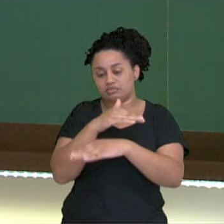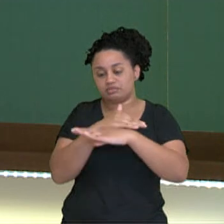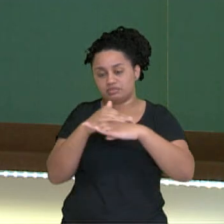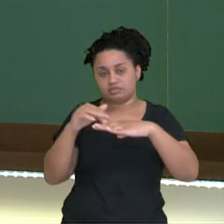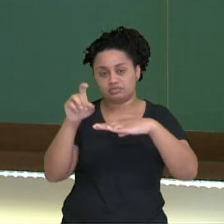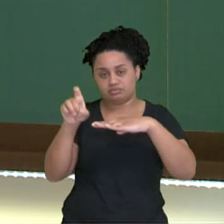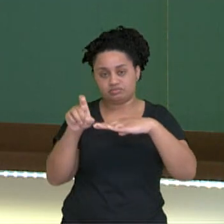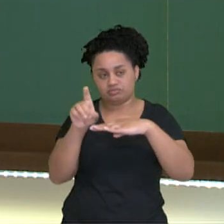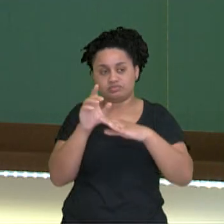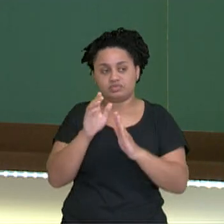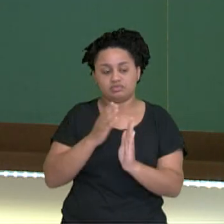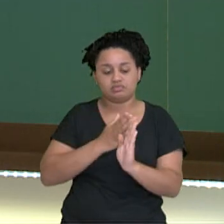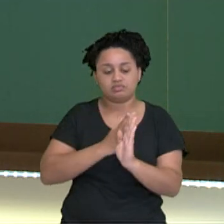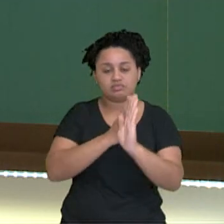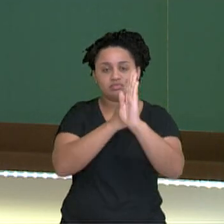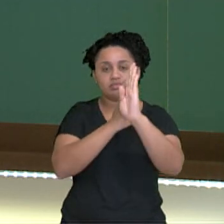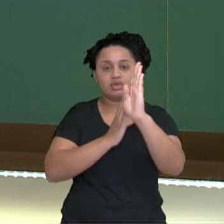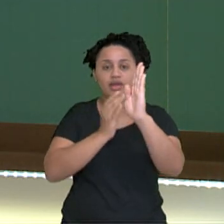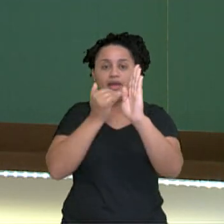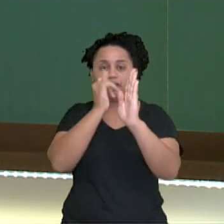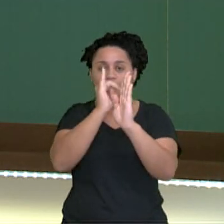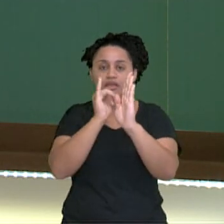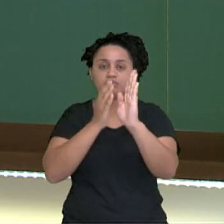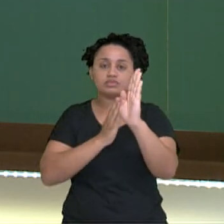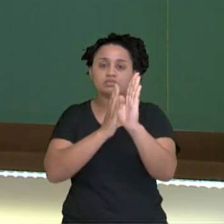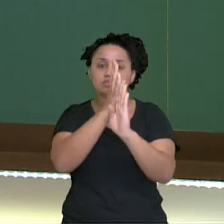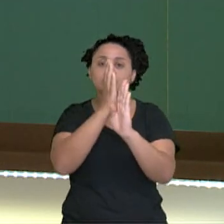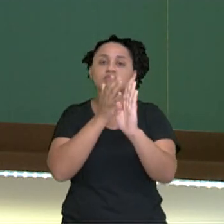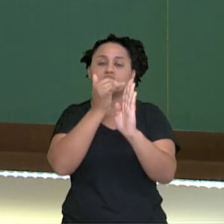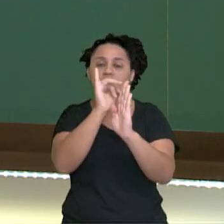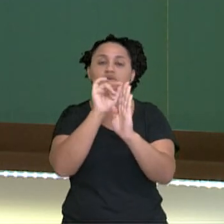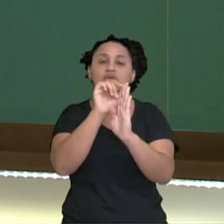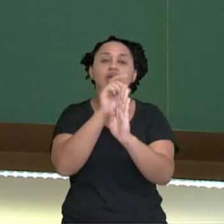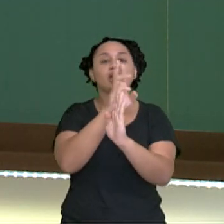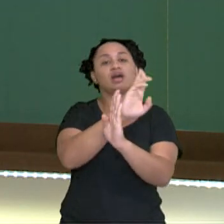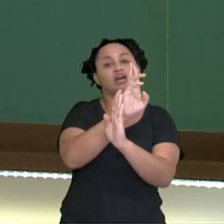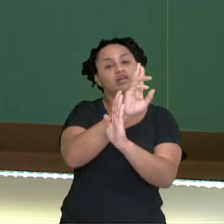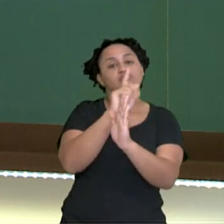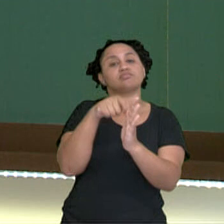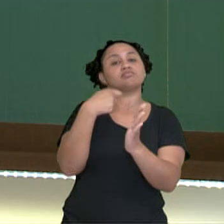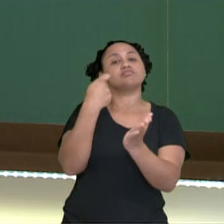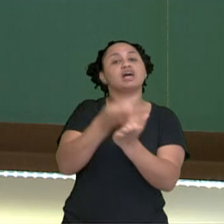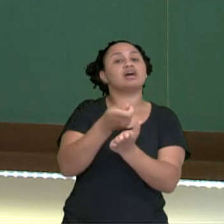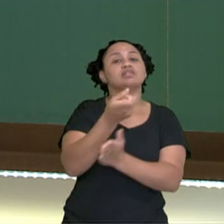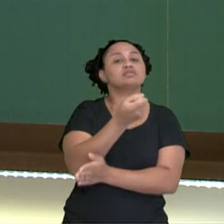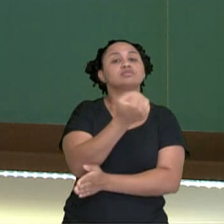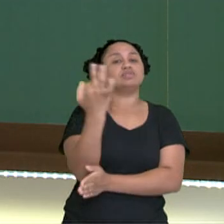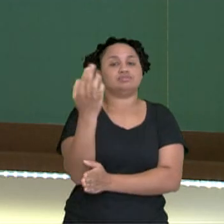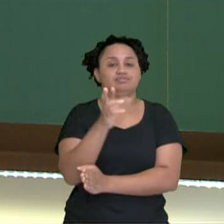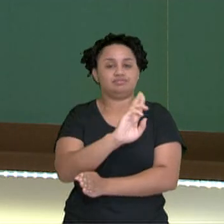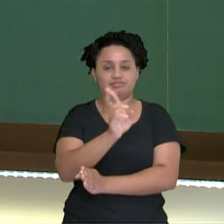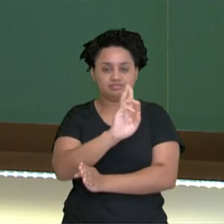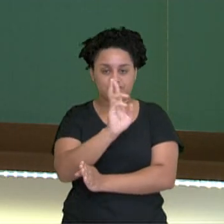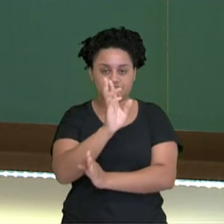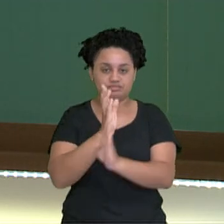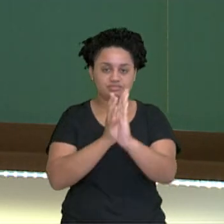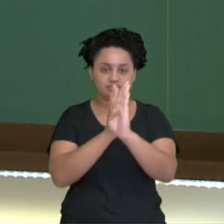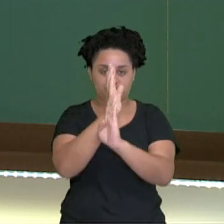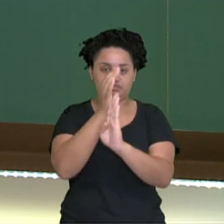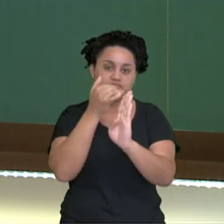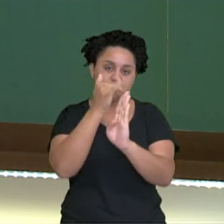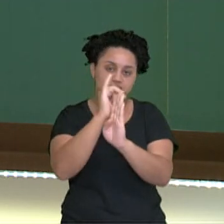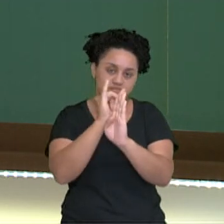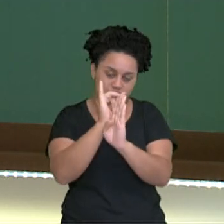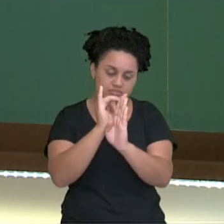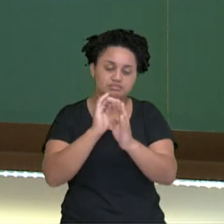X, e o preço pago ou o valor pago em reais, representado ali no eixo vertical, que